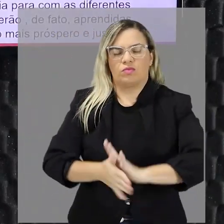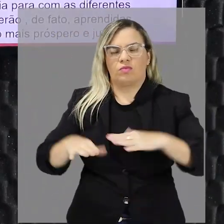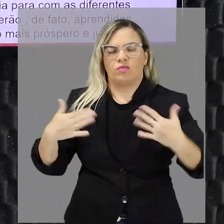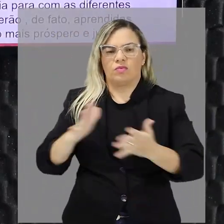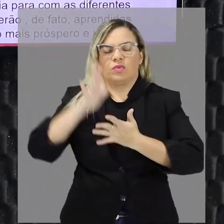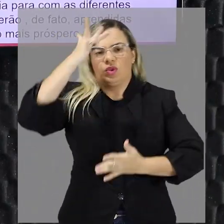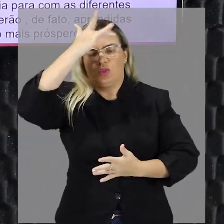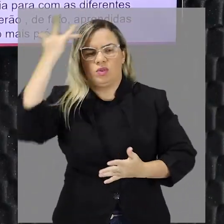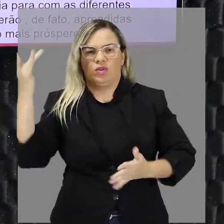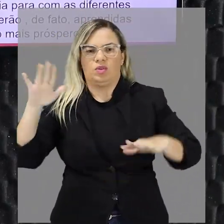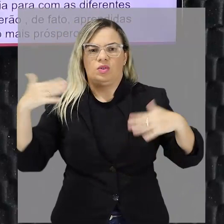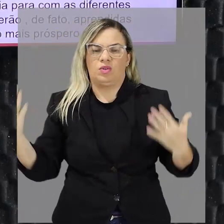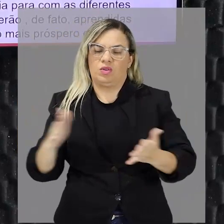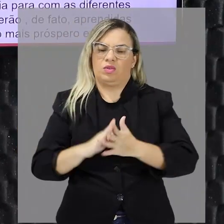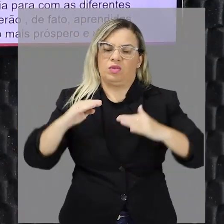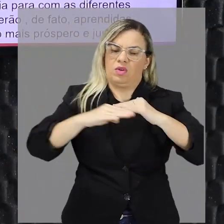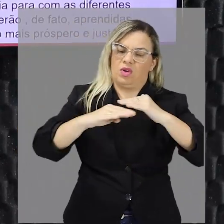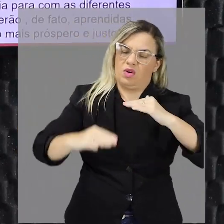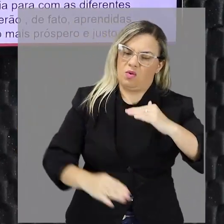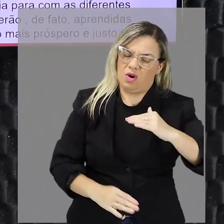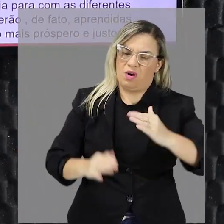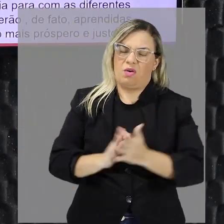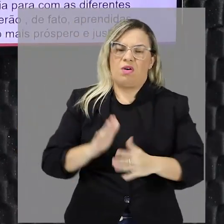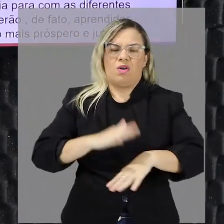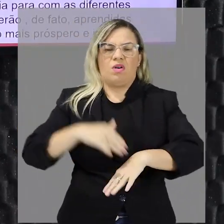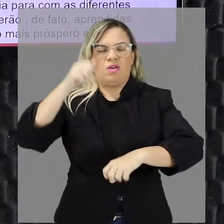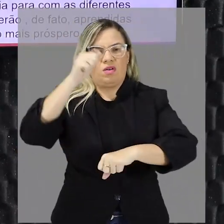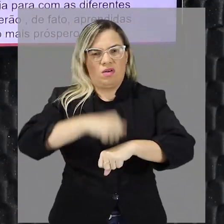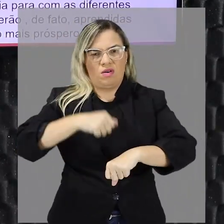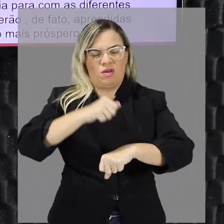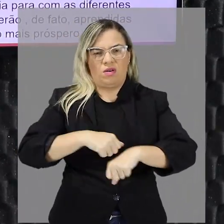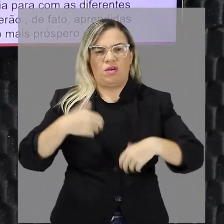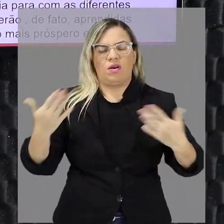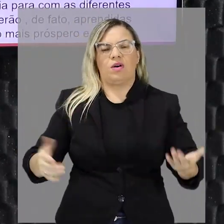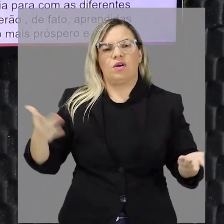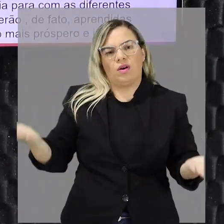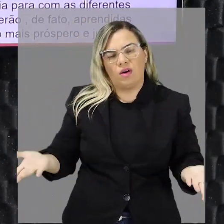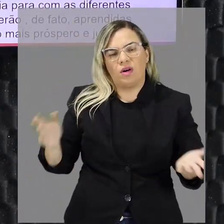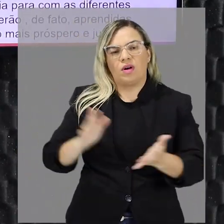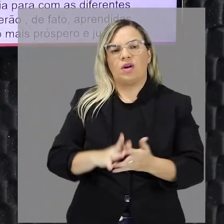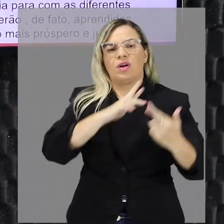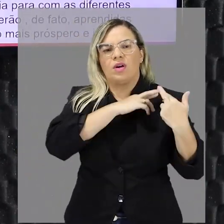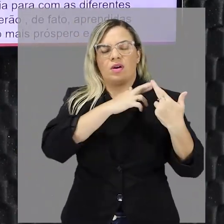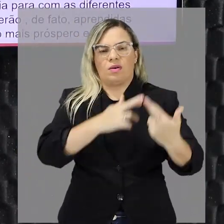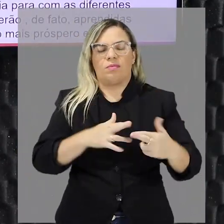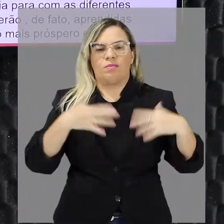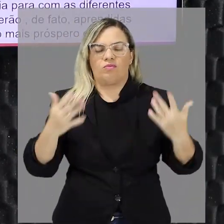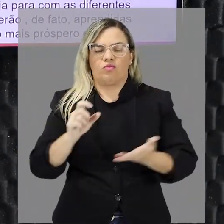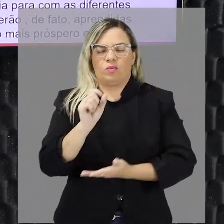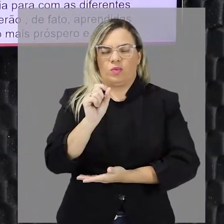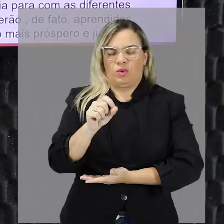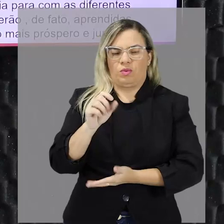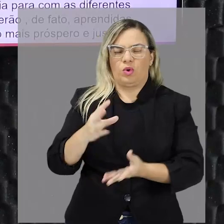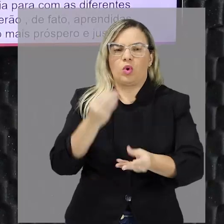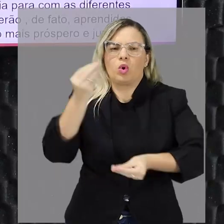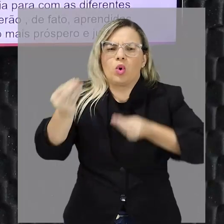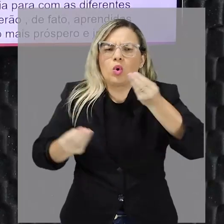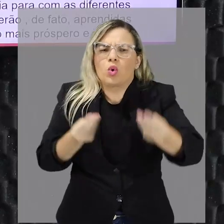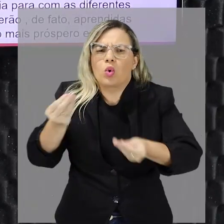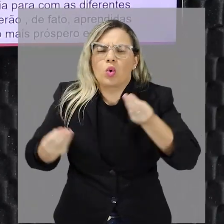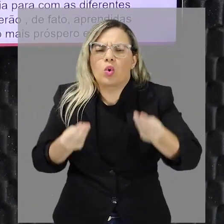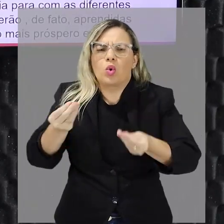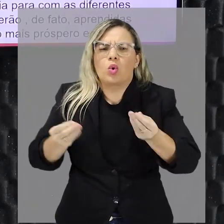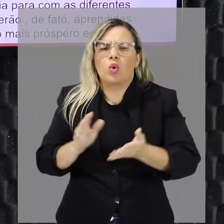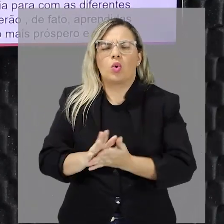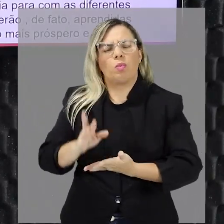dessas pessoas que não são tão priorizadas. Então ele traz aqui quem é responsável. E será que ele colocou como vamos